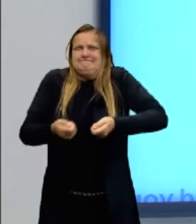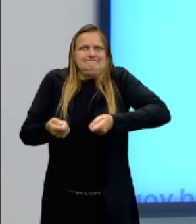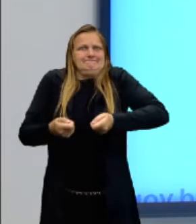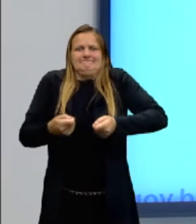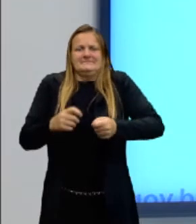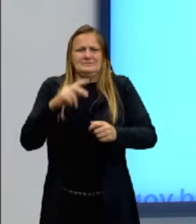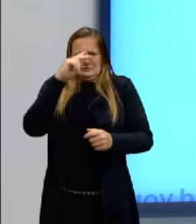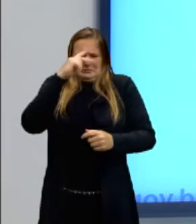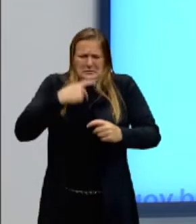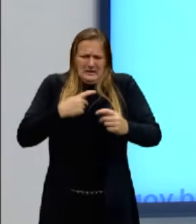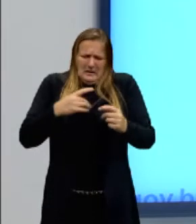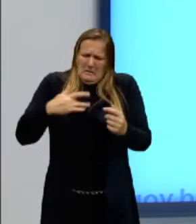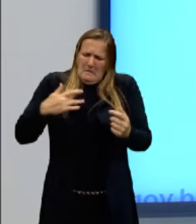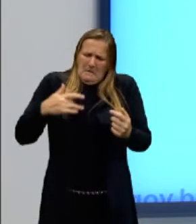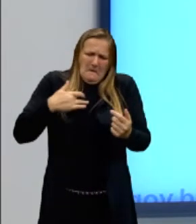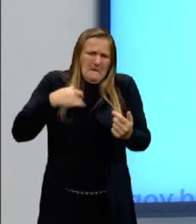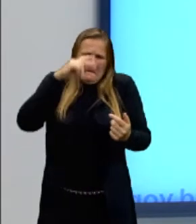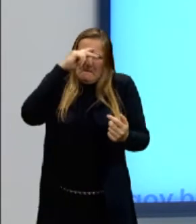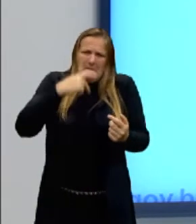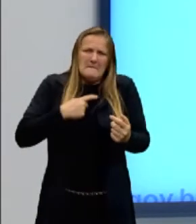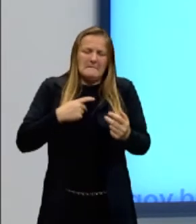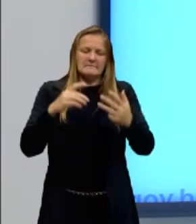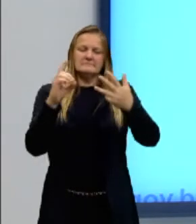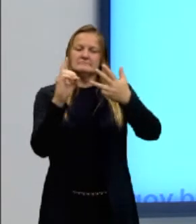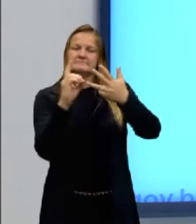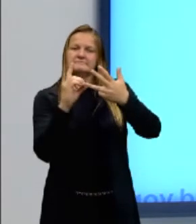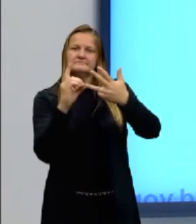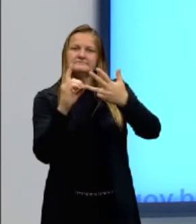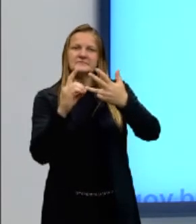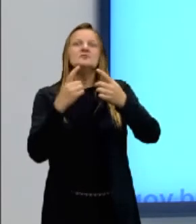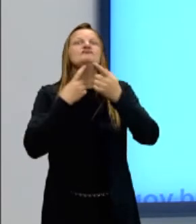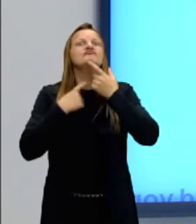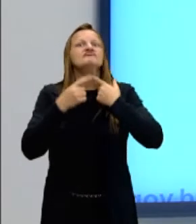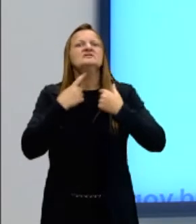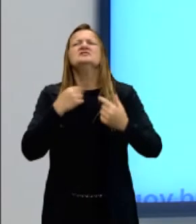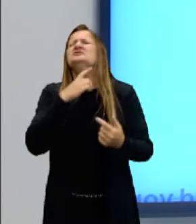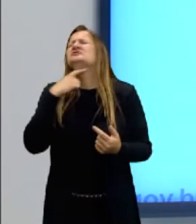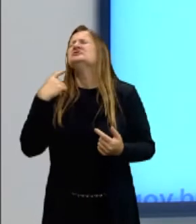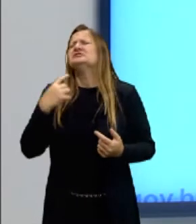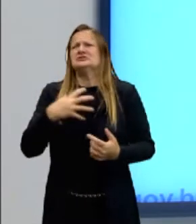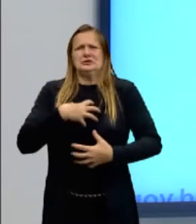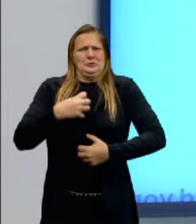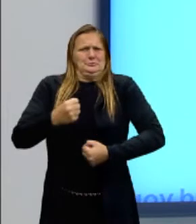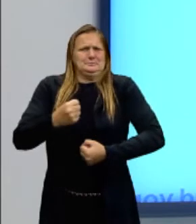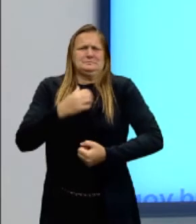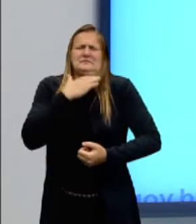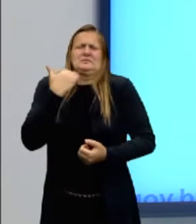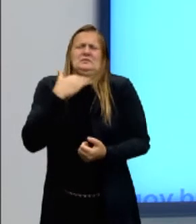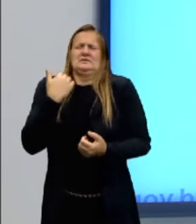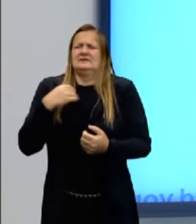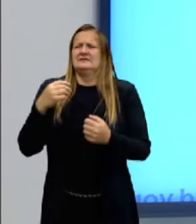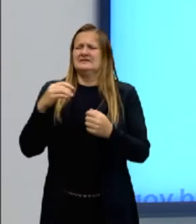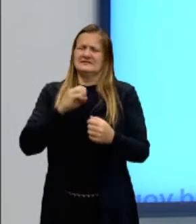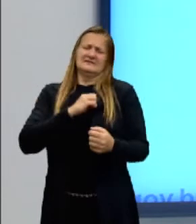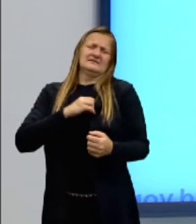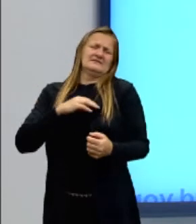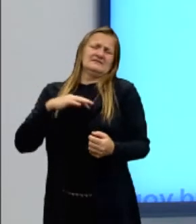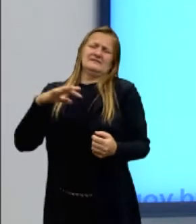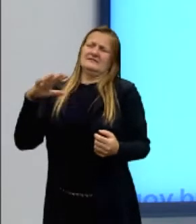pela autopiedade letra d o desejo de morrer como alívio para desilusão amorosa